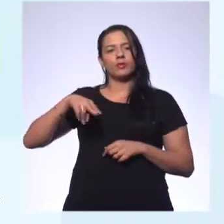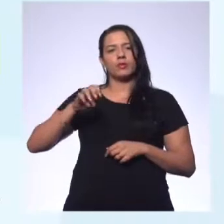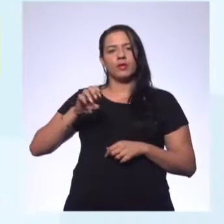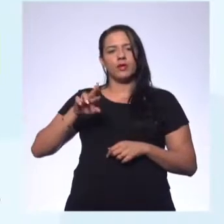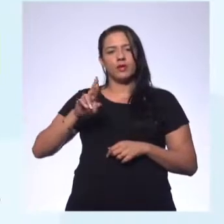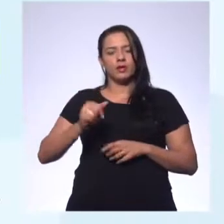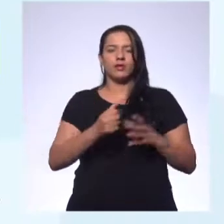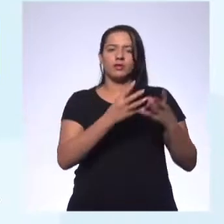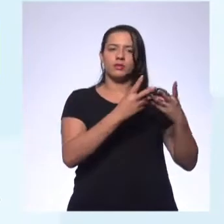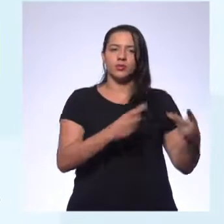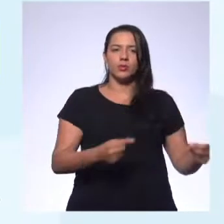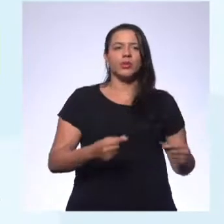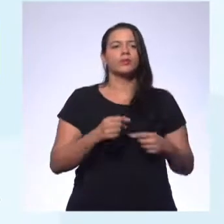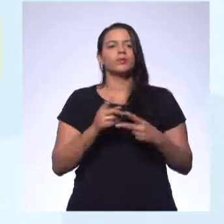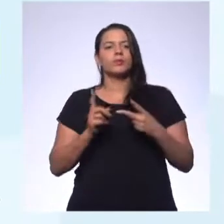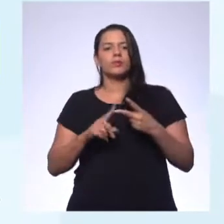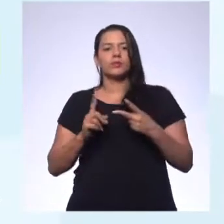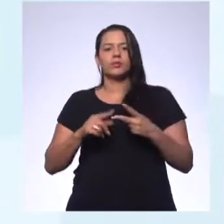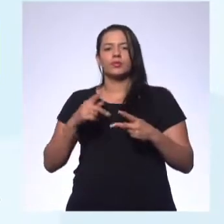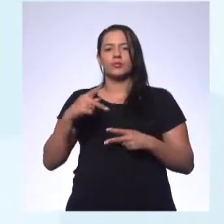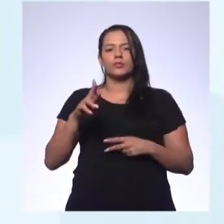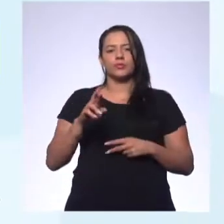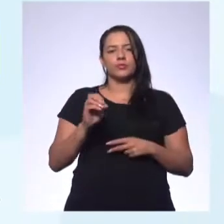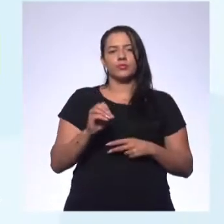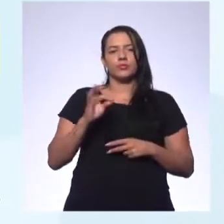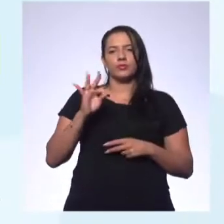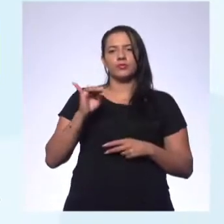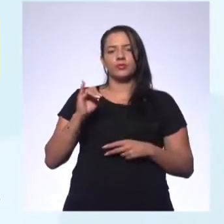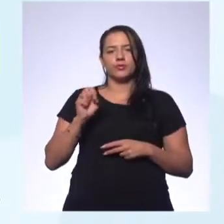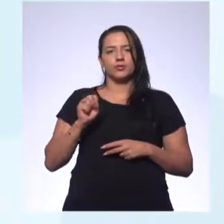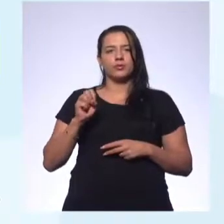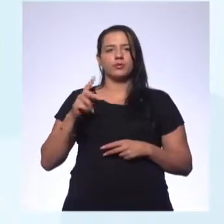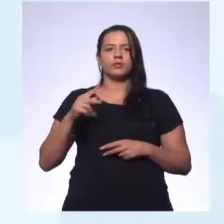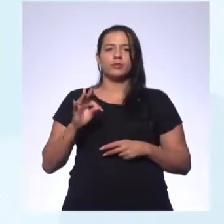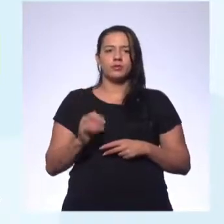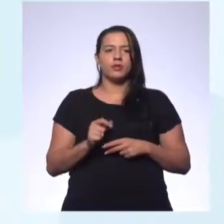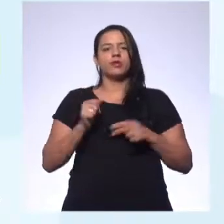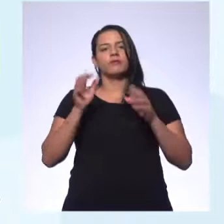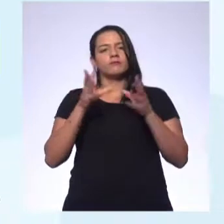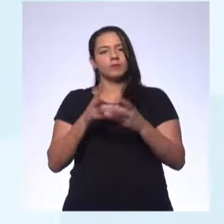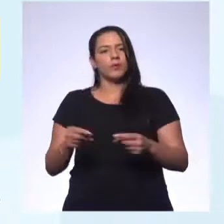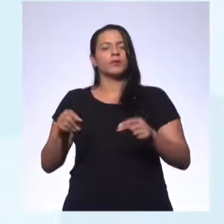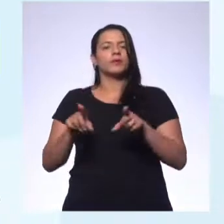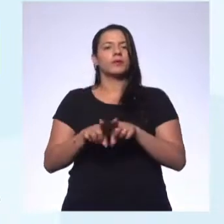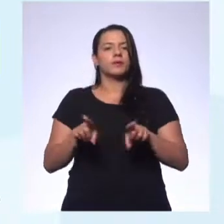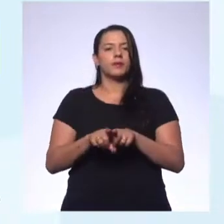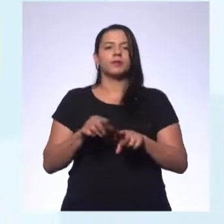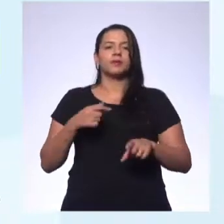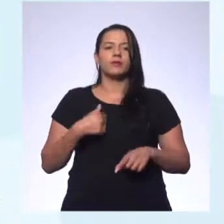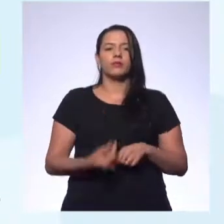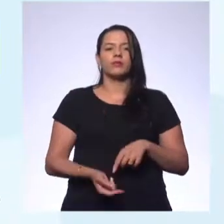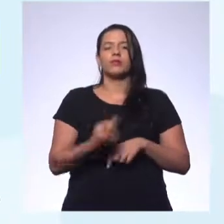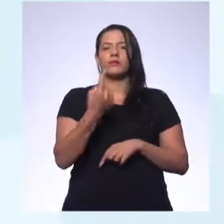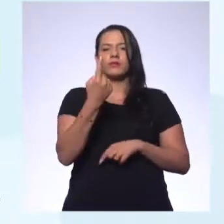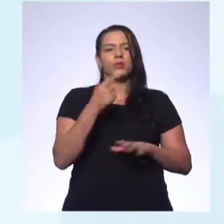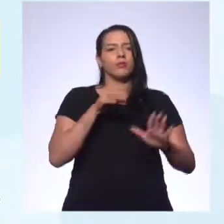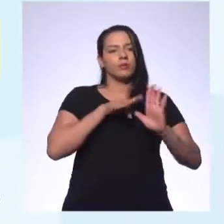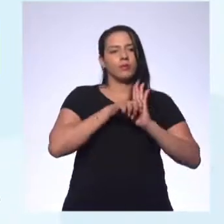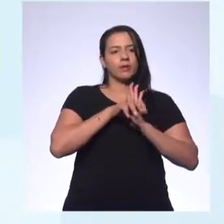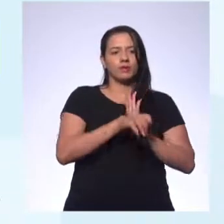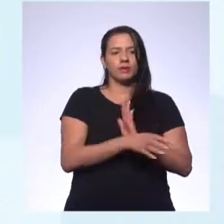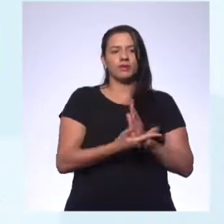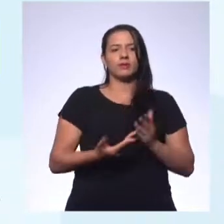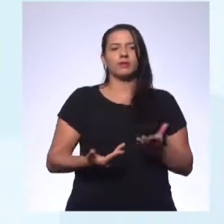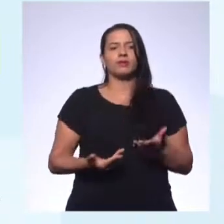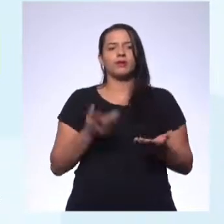o protista também, tá? Então, ele classificou esses grupos aí em bactérias, né, que são